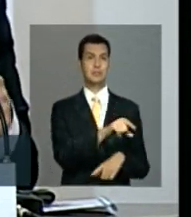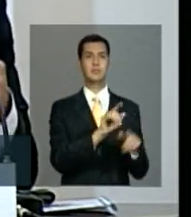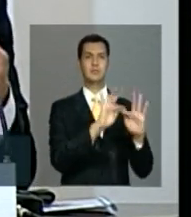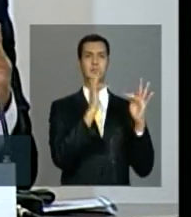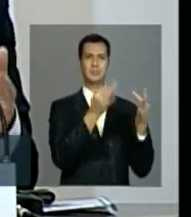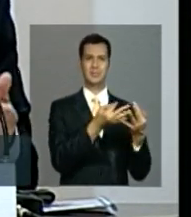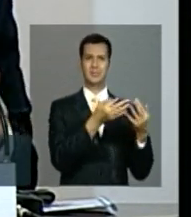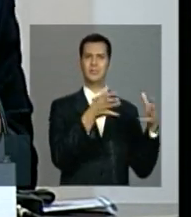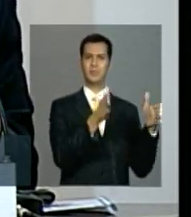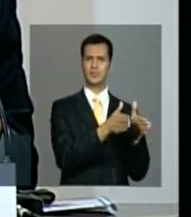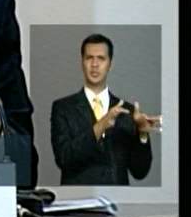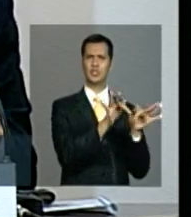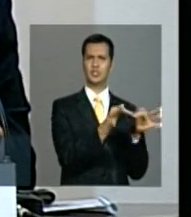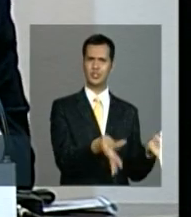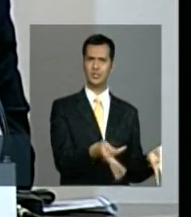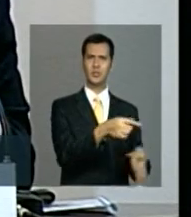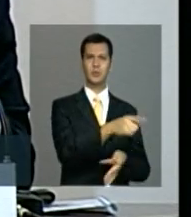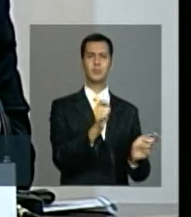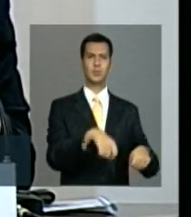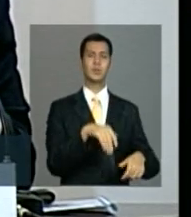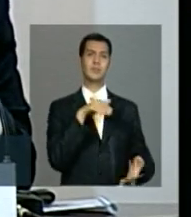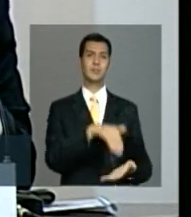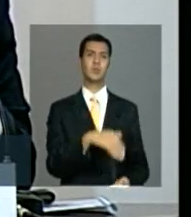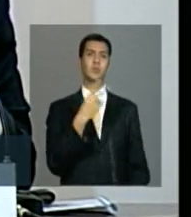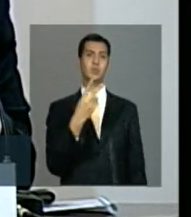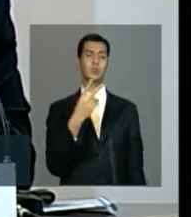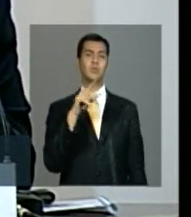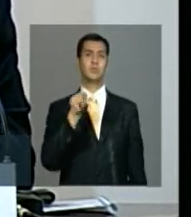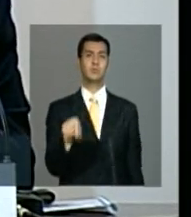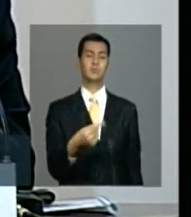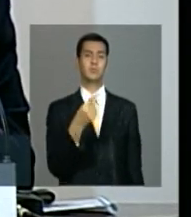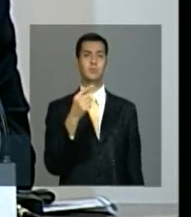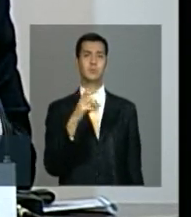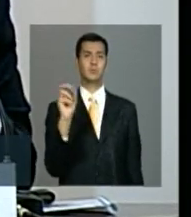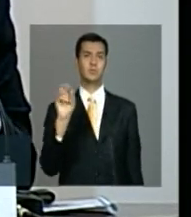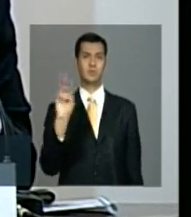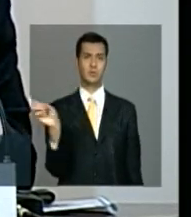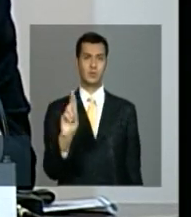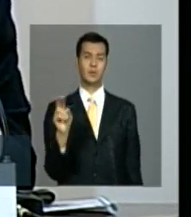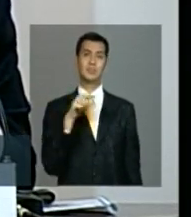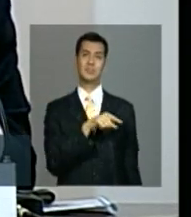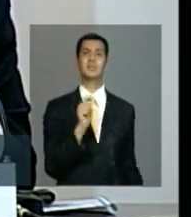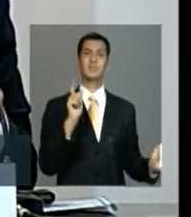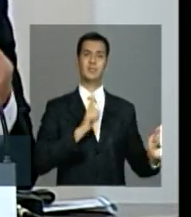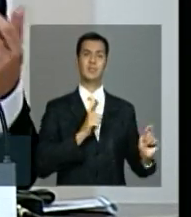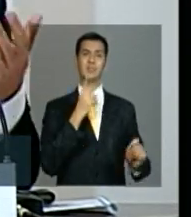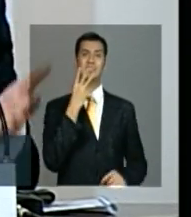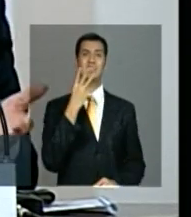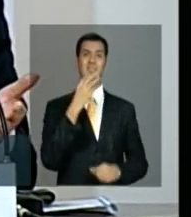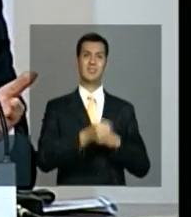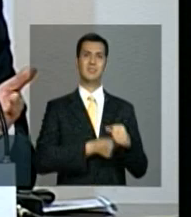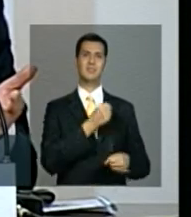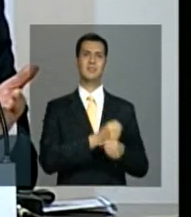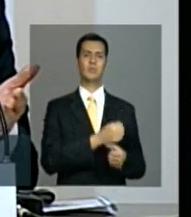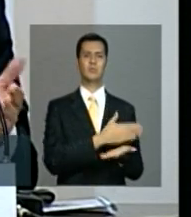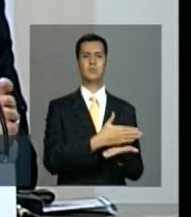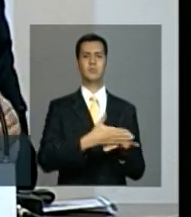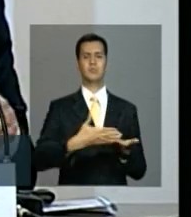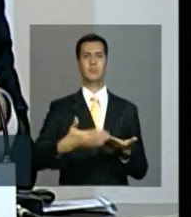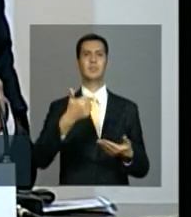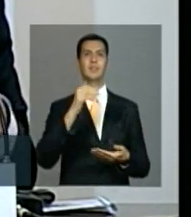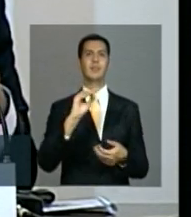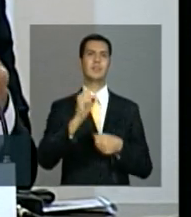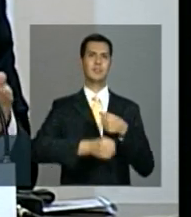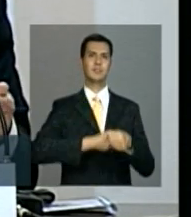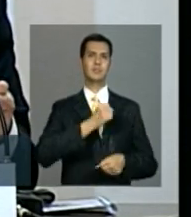até r500 e se você e tomar esse dinheiro você tem 3 anos de carência e tem 10 para pagar e